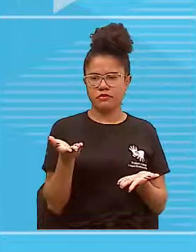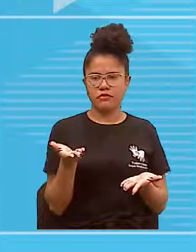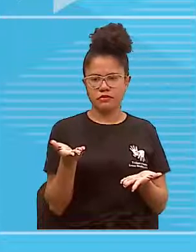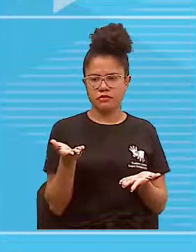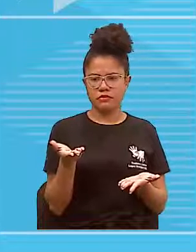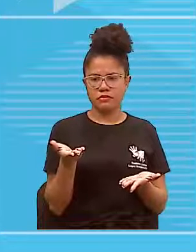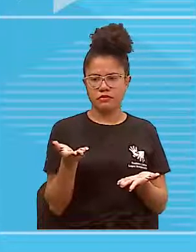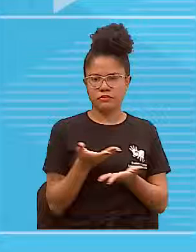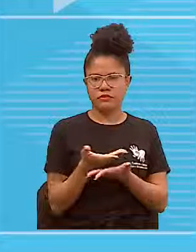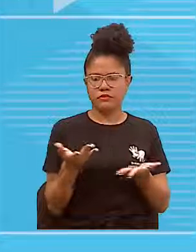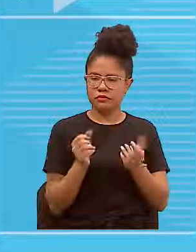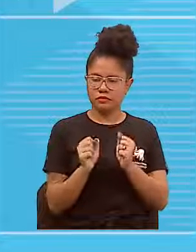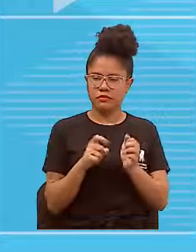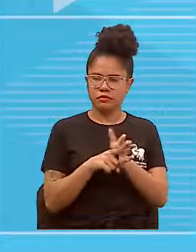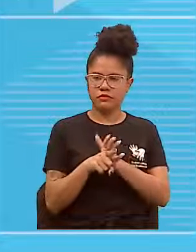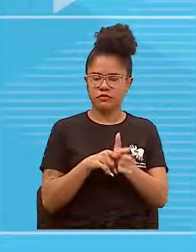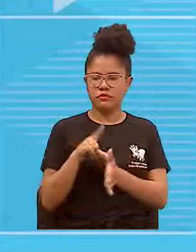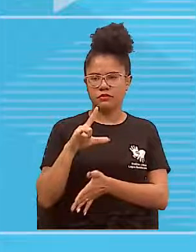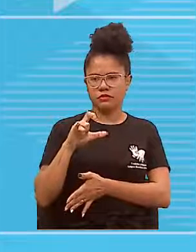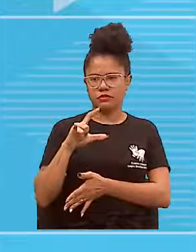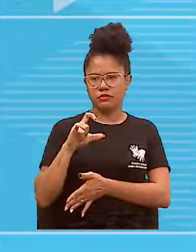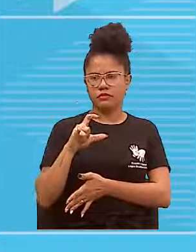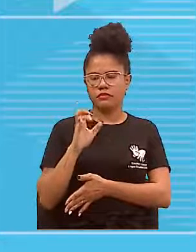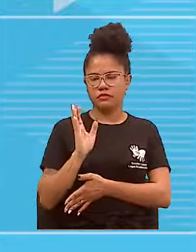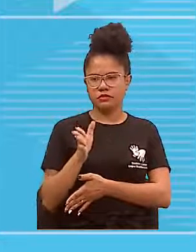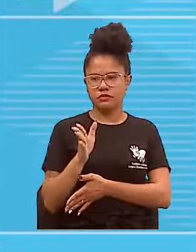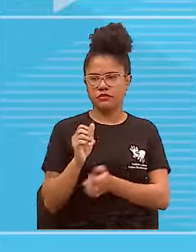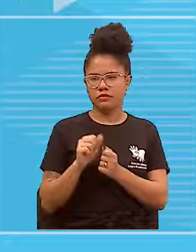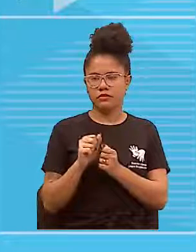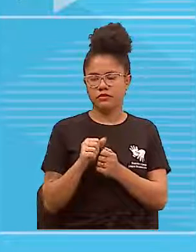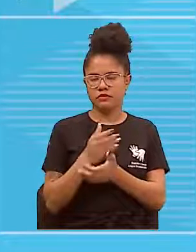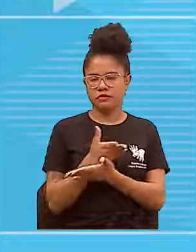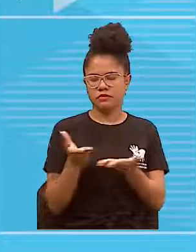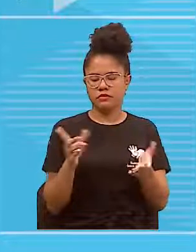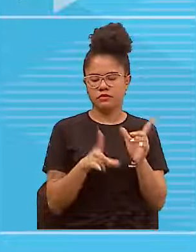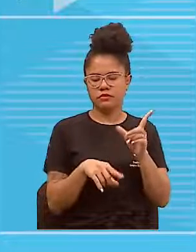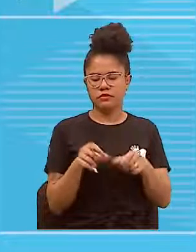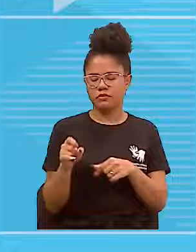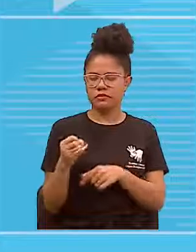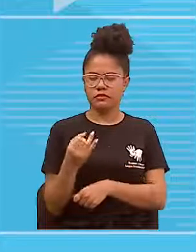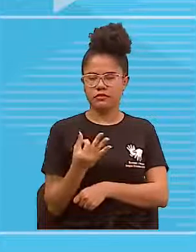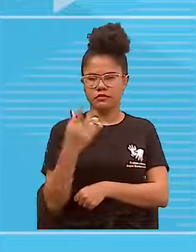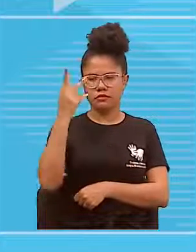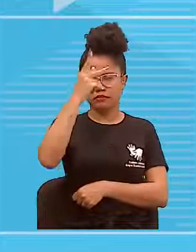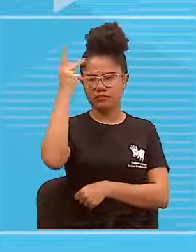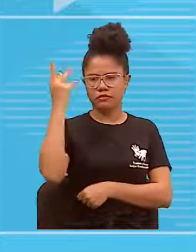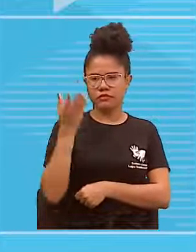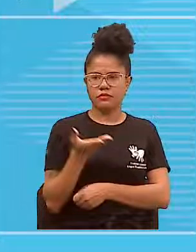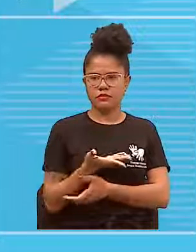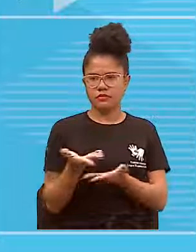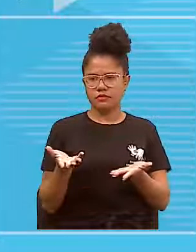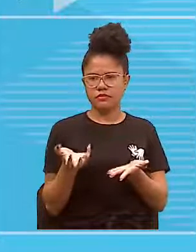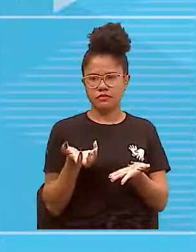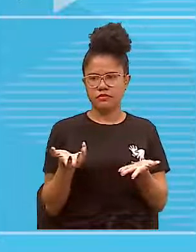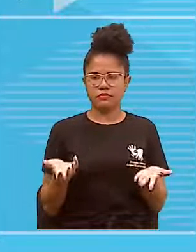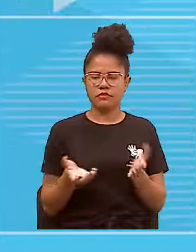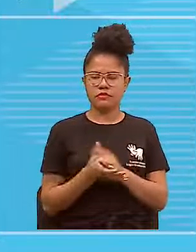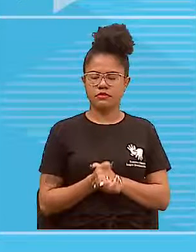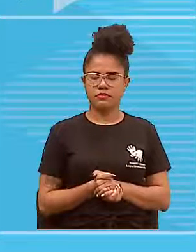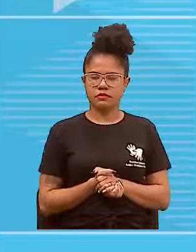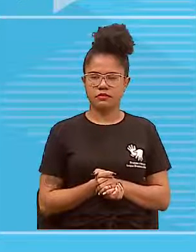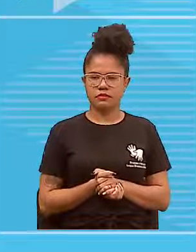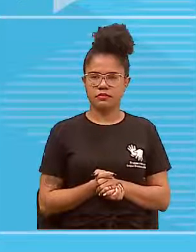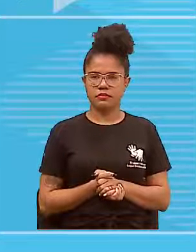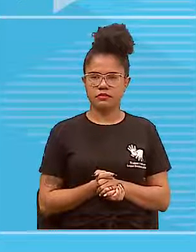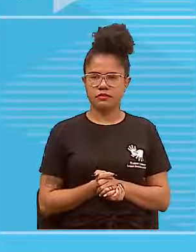você pode, o próprio Instagram faz isso para você. Você escolhe a quantidade de pessoas que você quer atingir, a